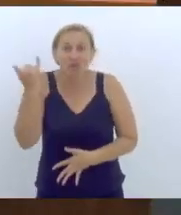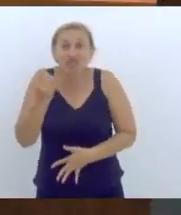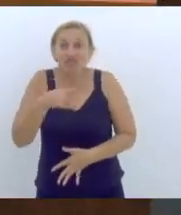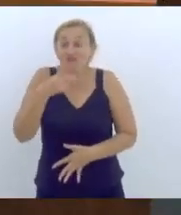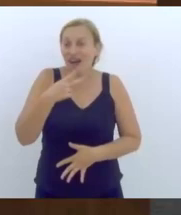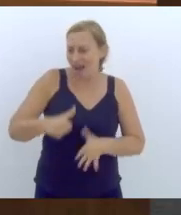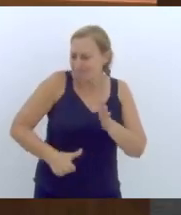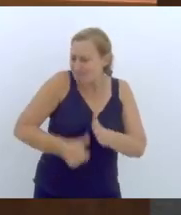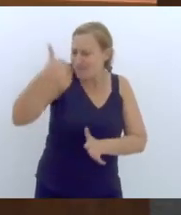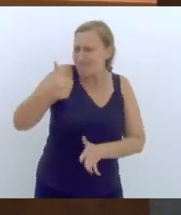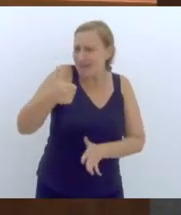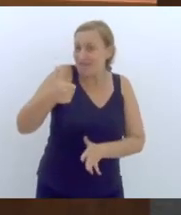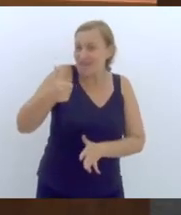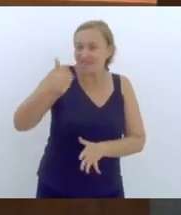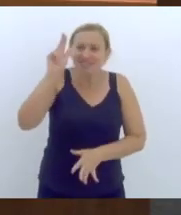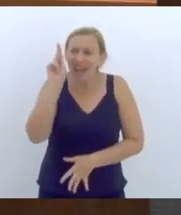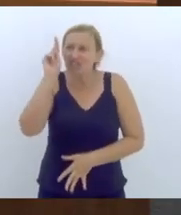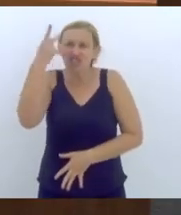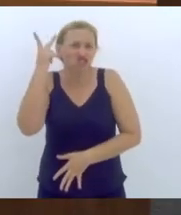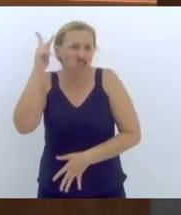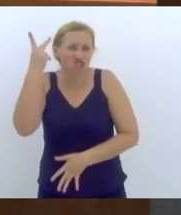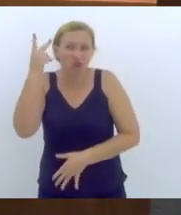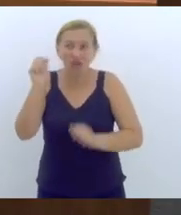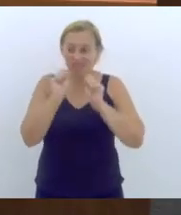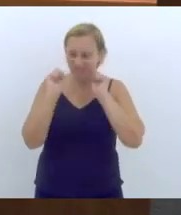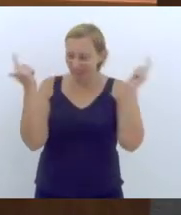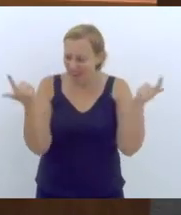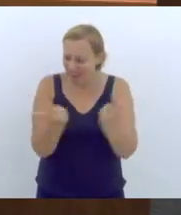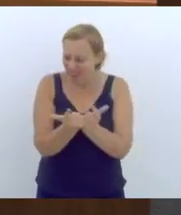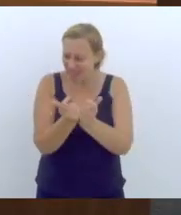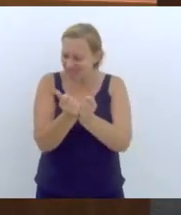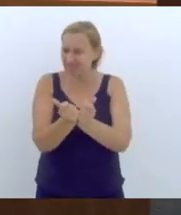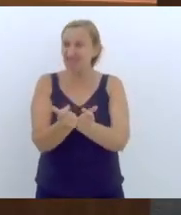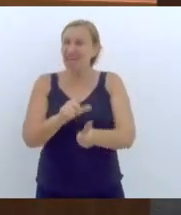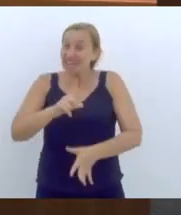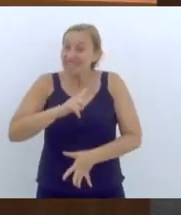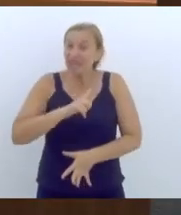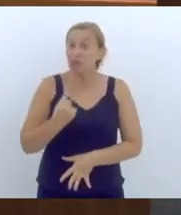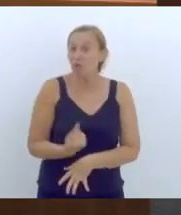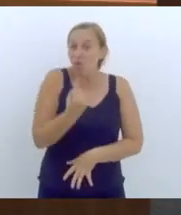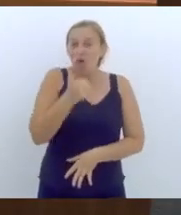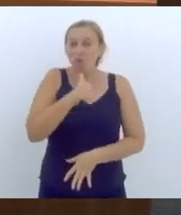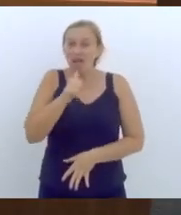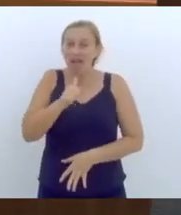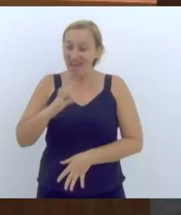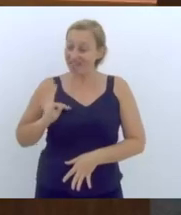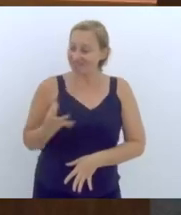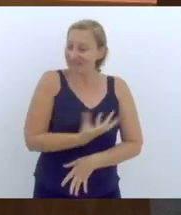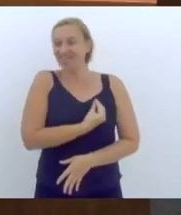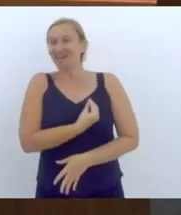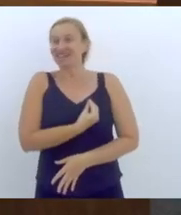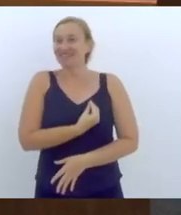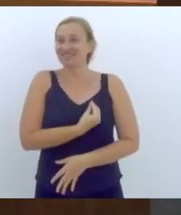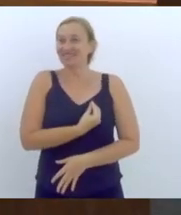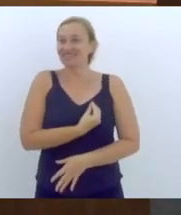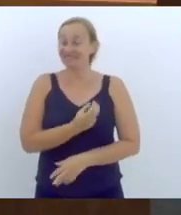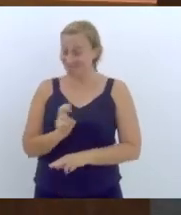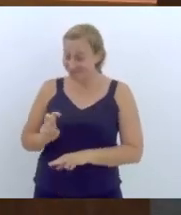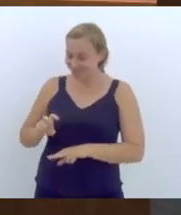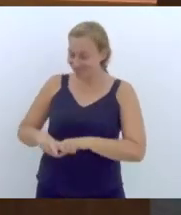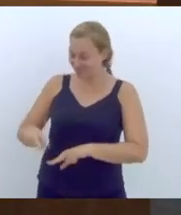que é a primeira vez da história da Assembleia Legislativa que temos uma mulher trans presidindo uma